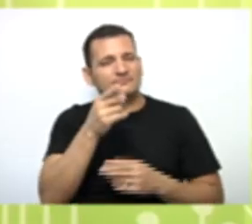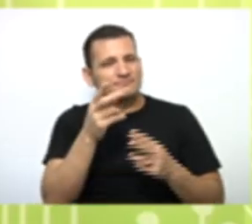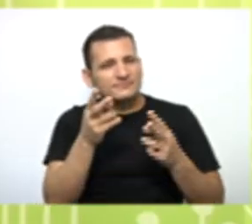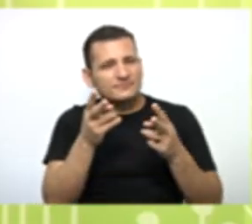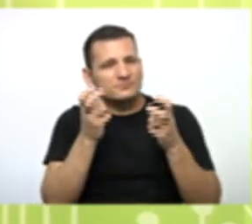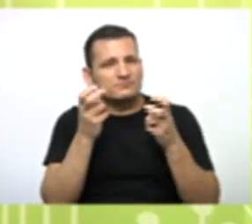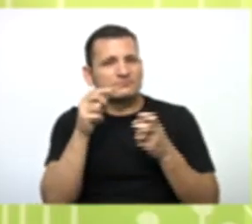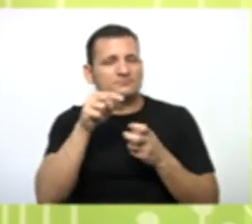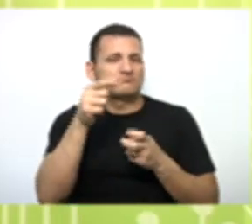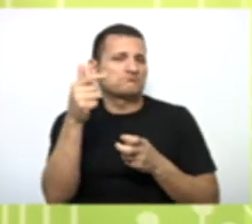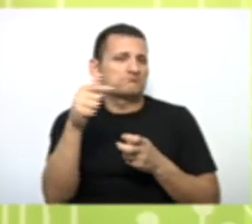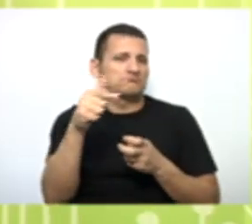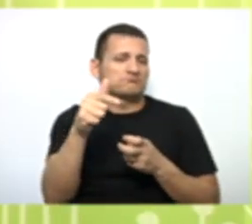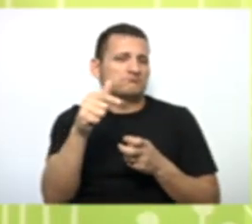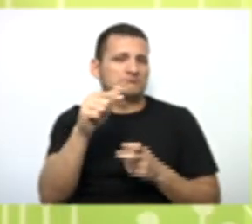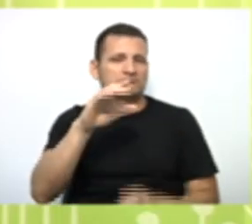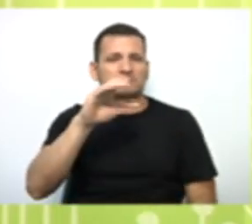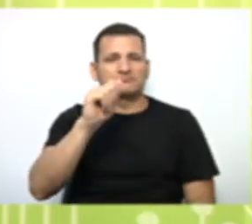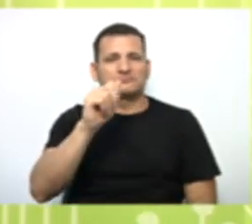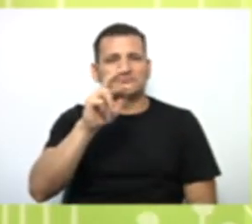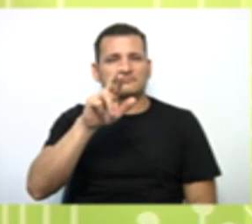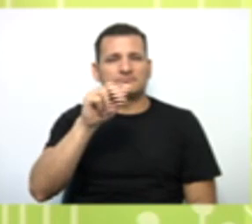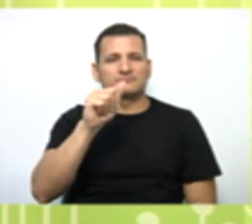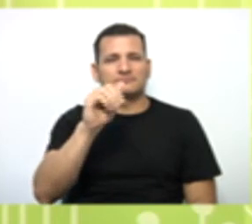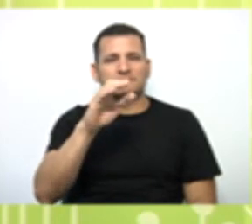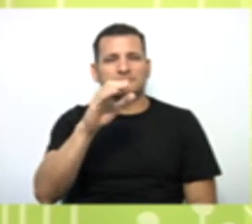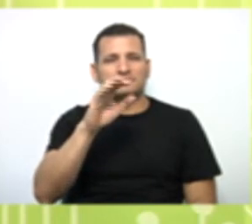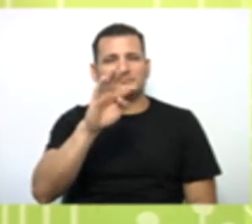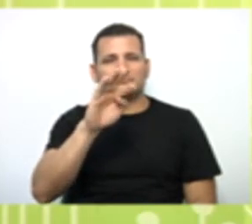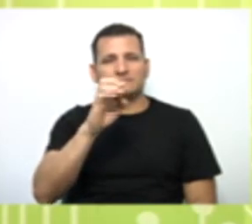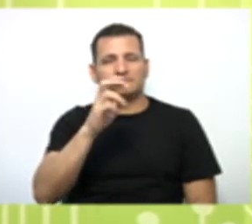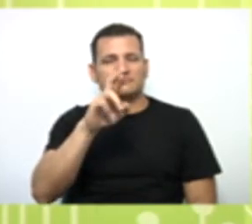caracteres, né, para representar o...